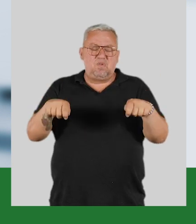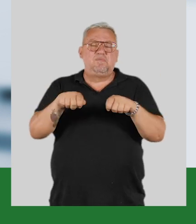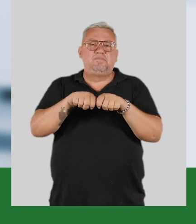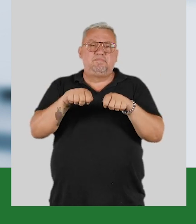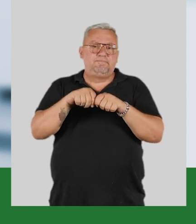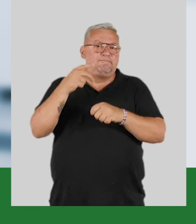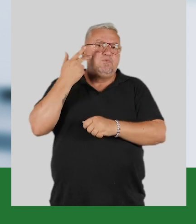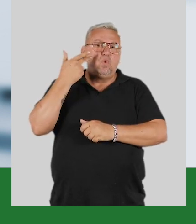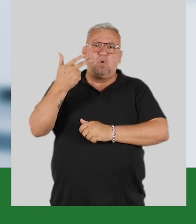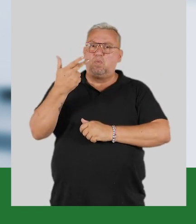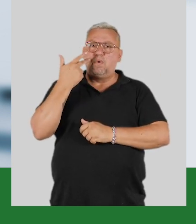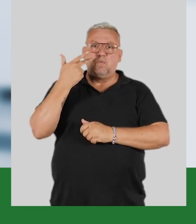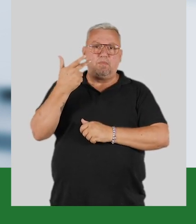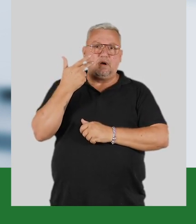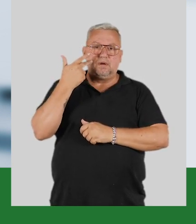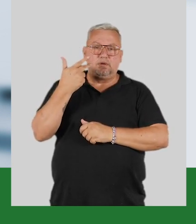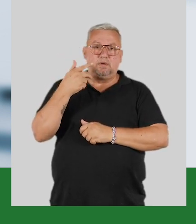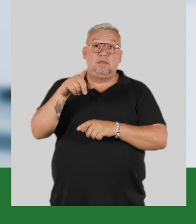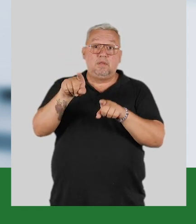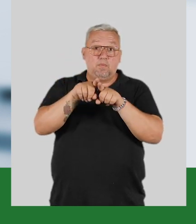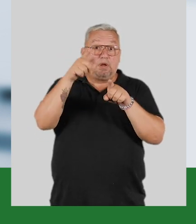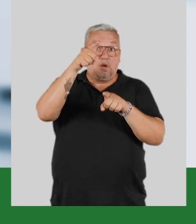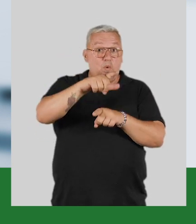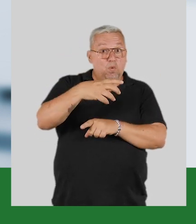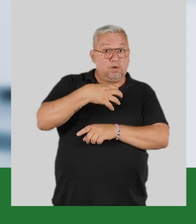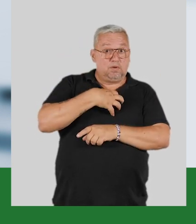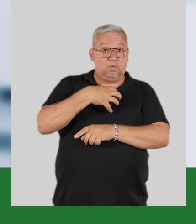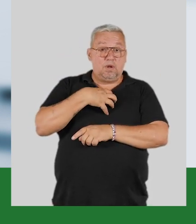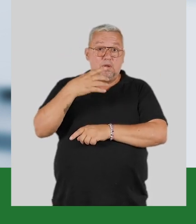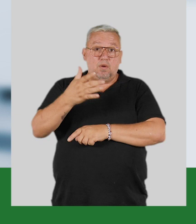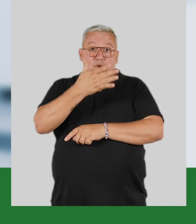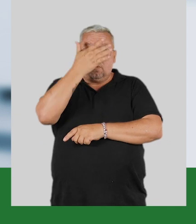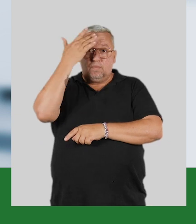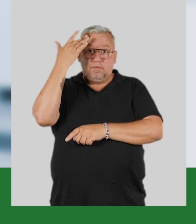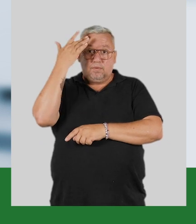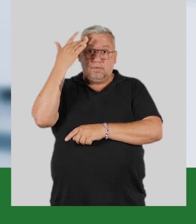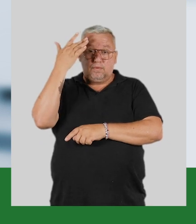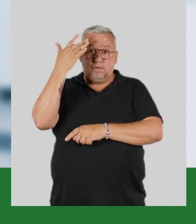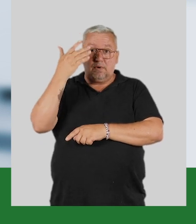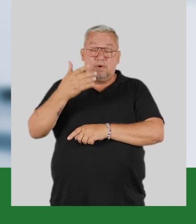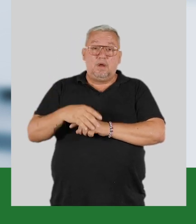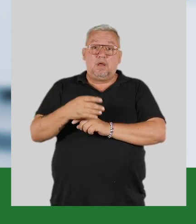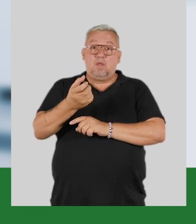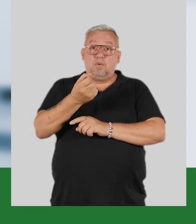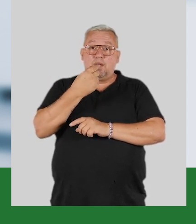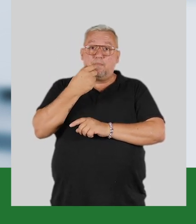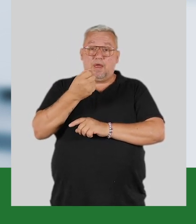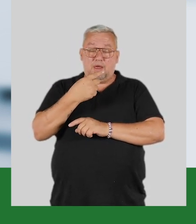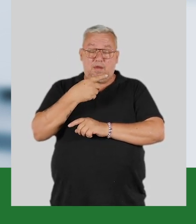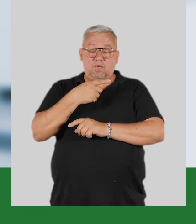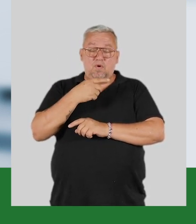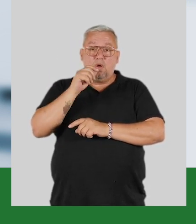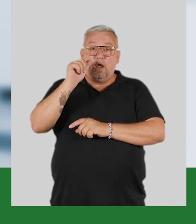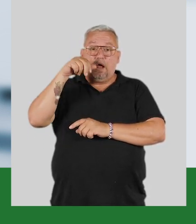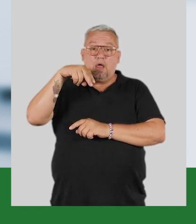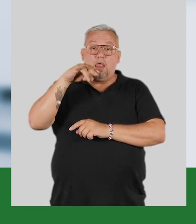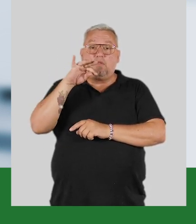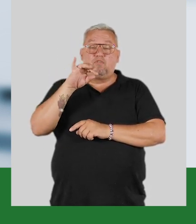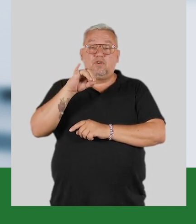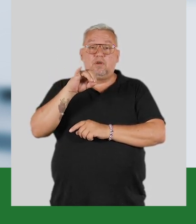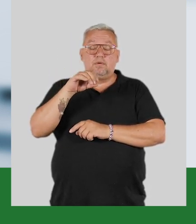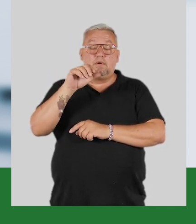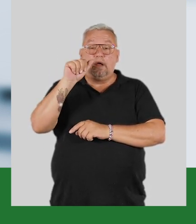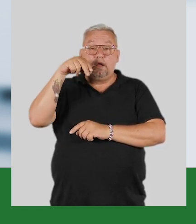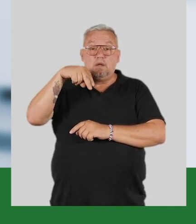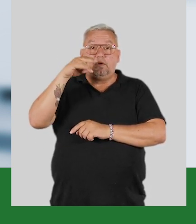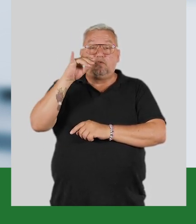feita normalmente. Existe outra situação, pessoas que tomam anticoagulante. Essas pessoas, sim, elas